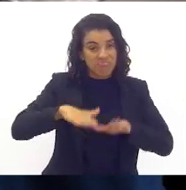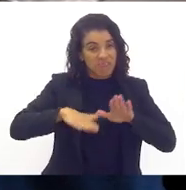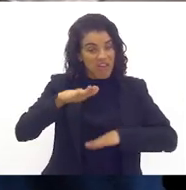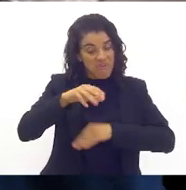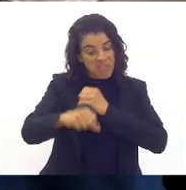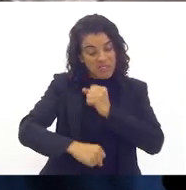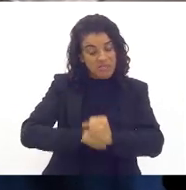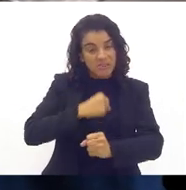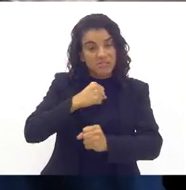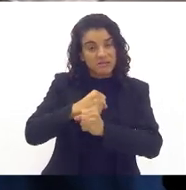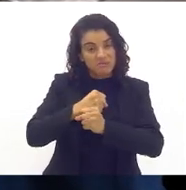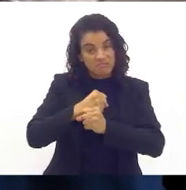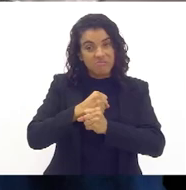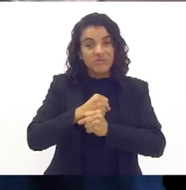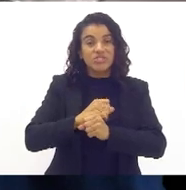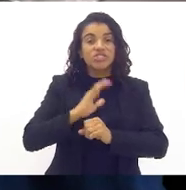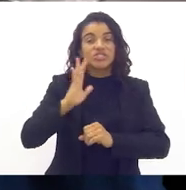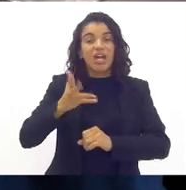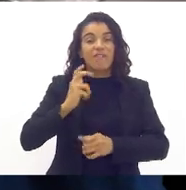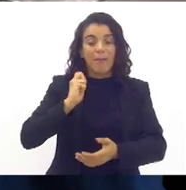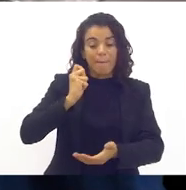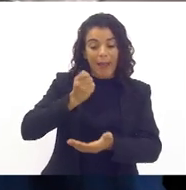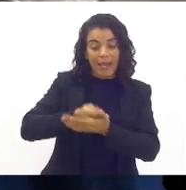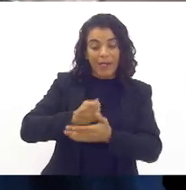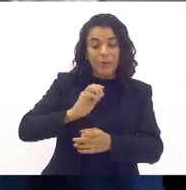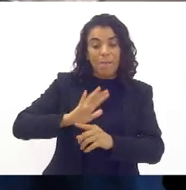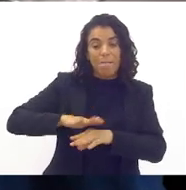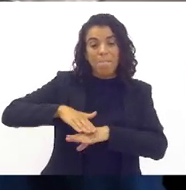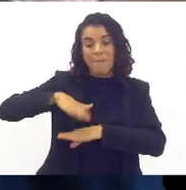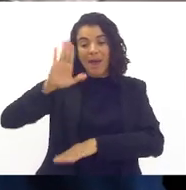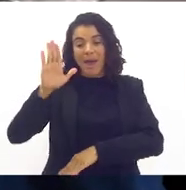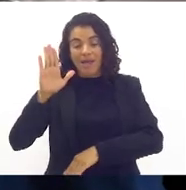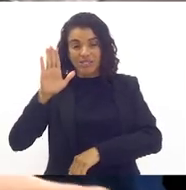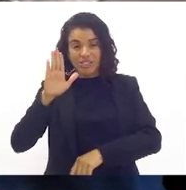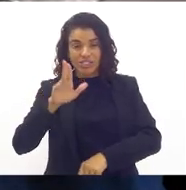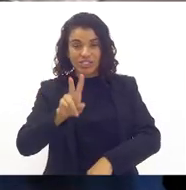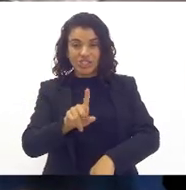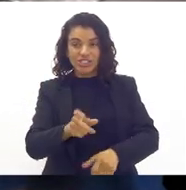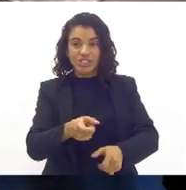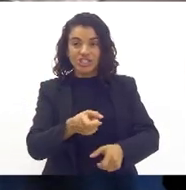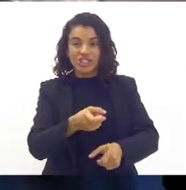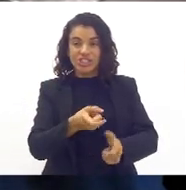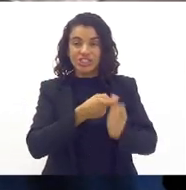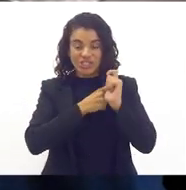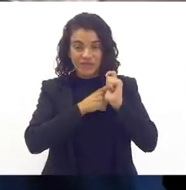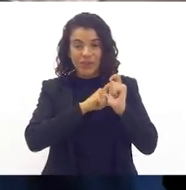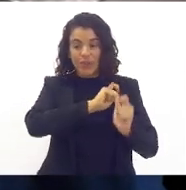ano que vem a gente já vai estar pagando mais de dívida do que de investimento.